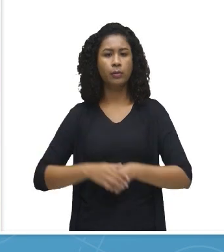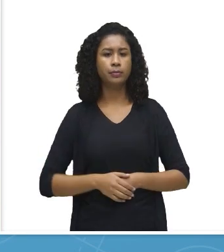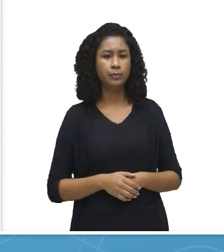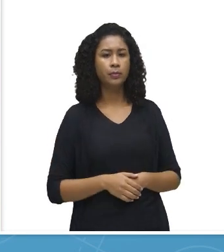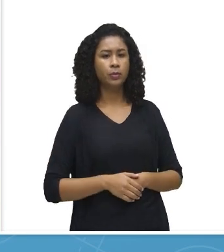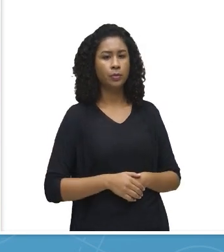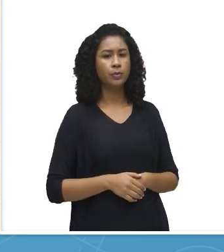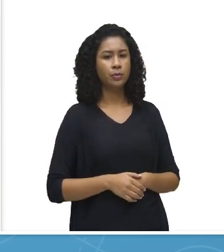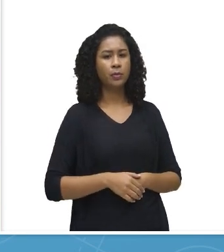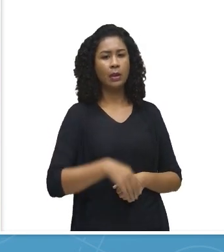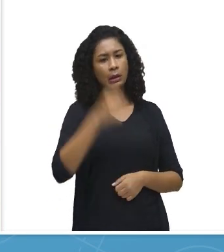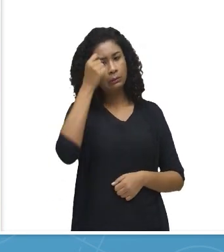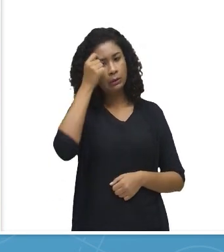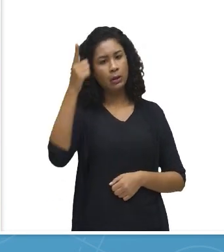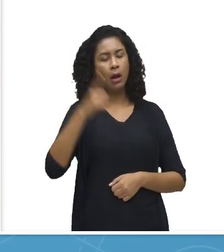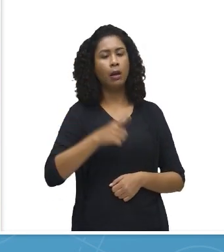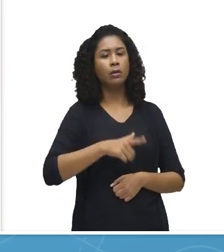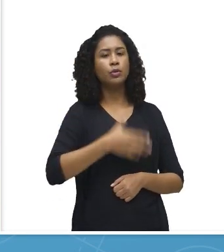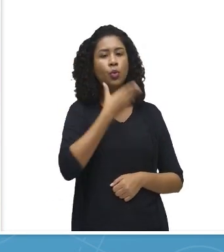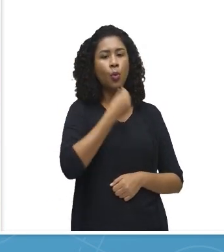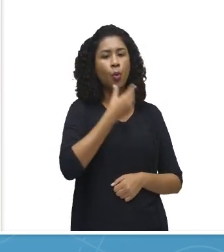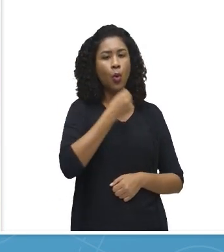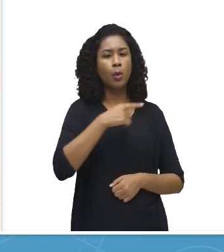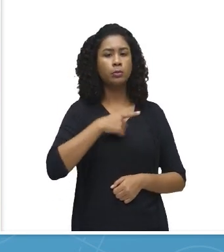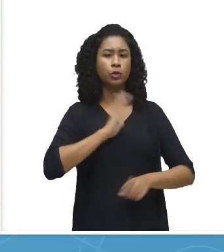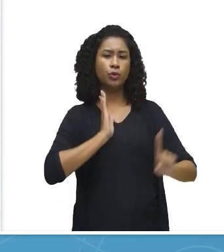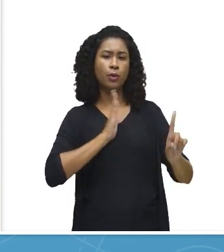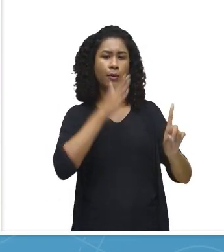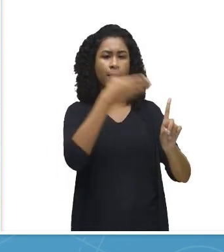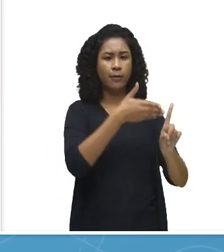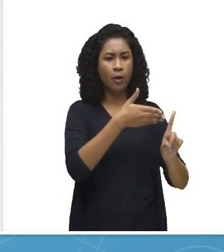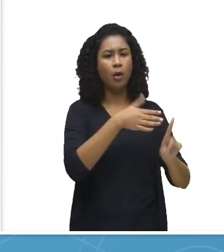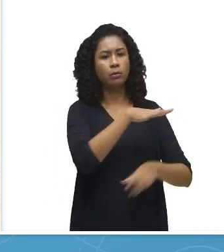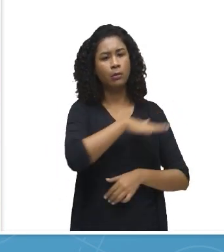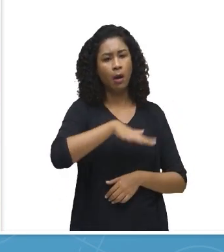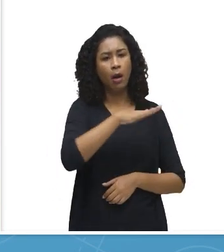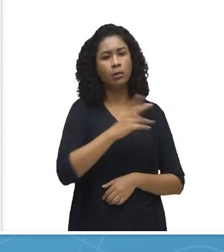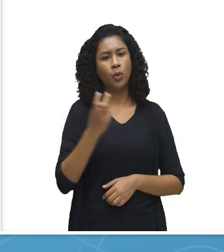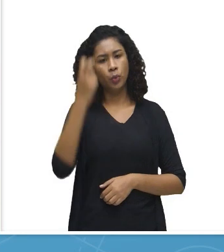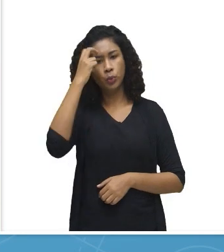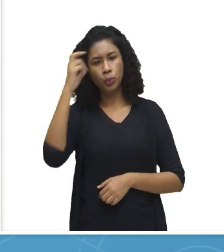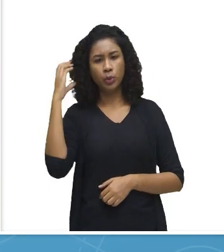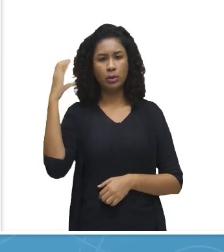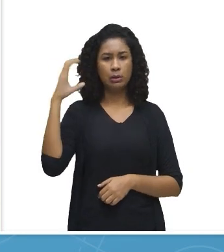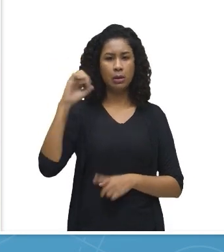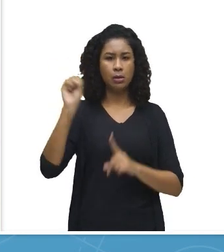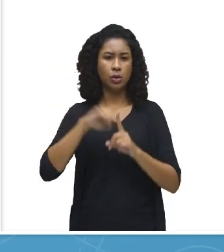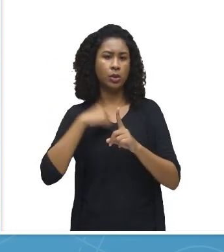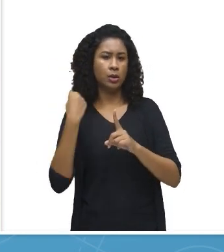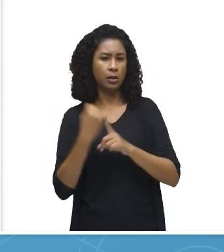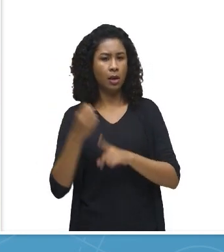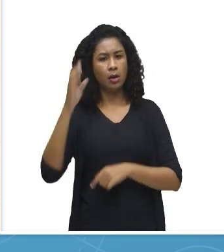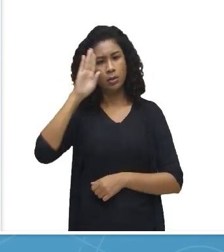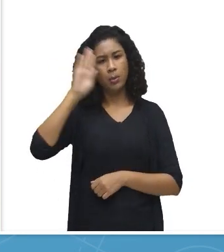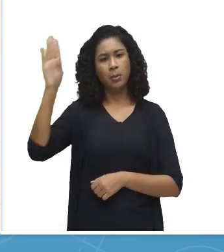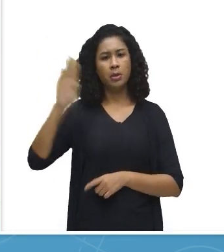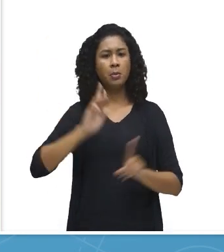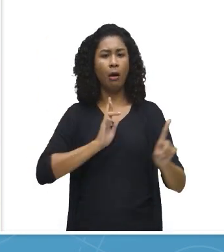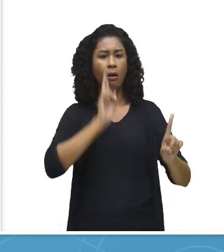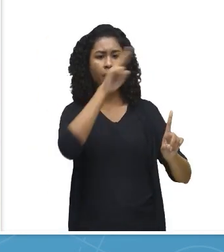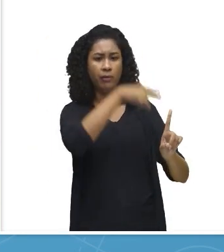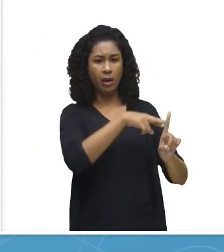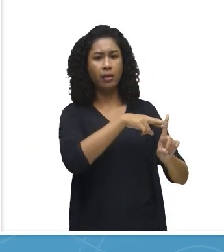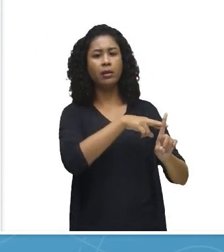é o conjunto de ideias onde o homem representa a figura central nos campos da cultura, da ciência, da sociedade, e é a principal referência